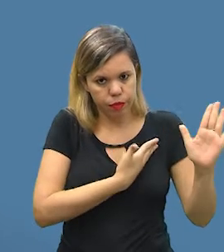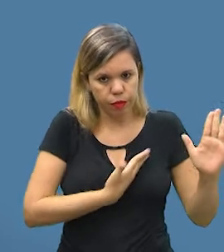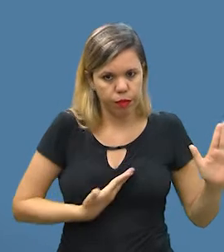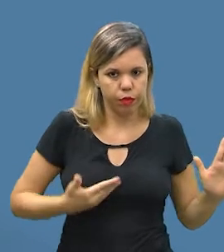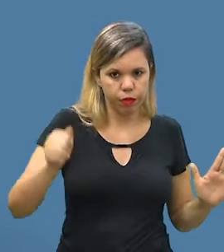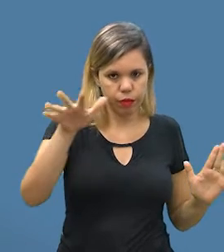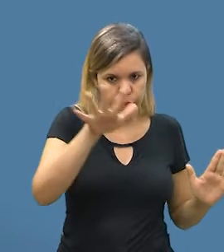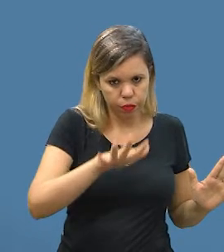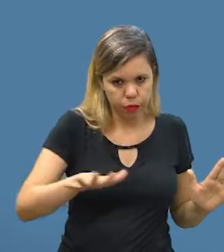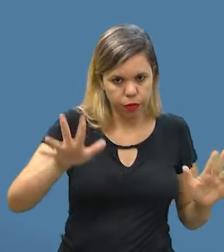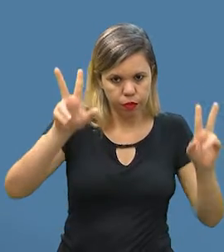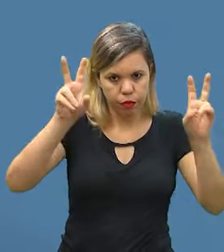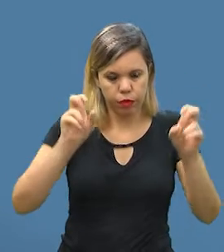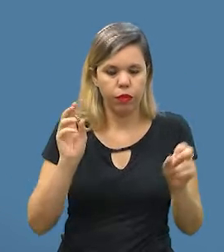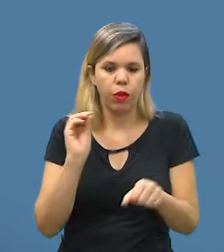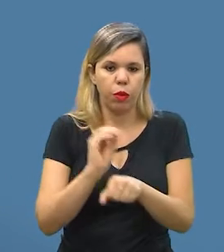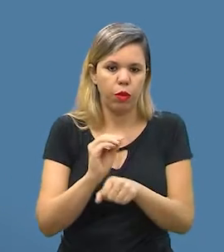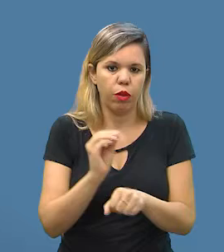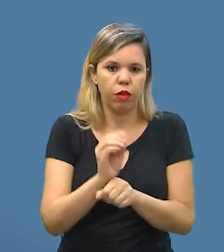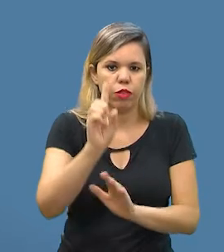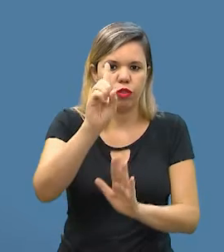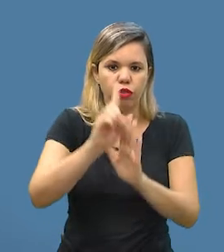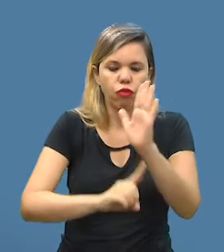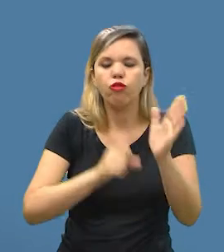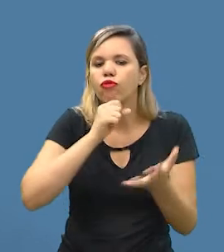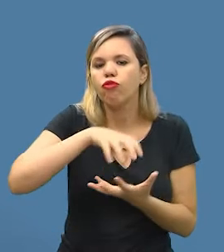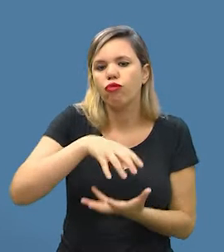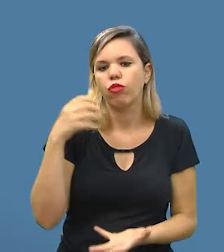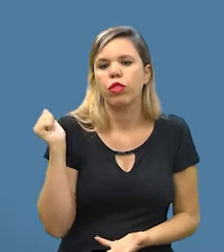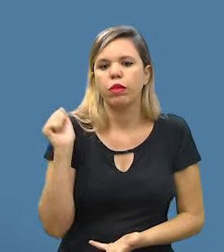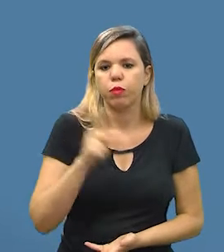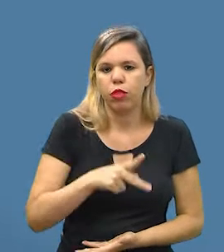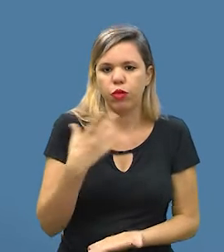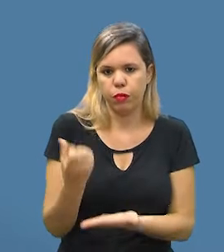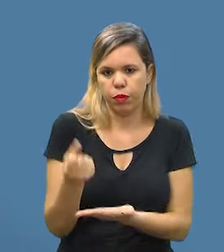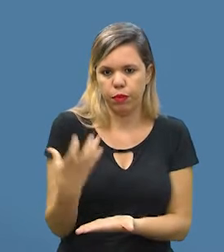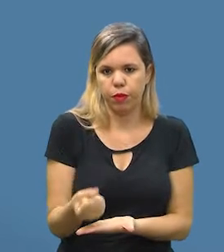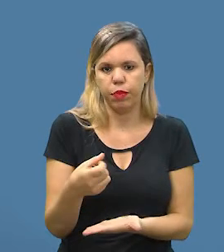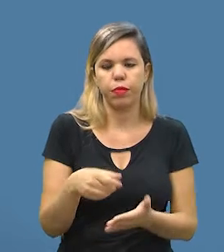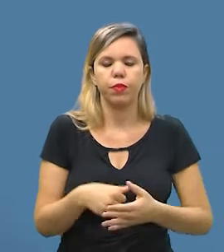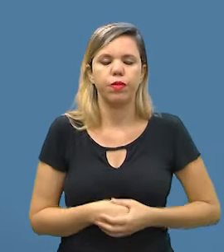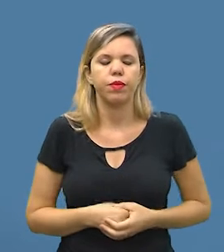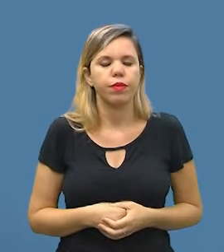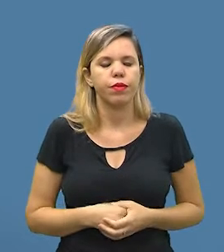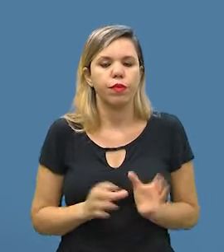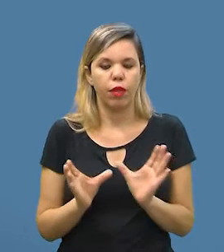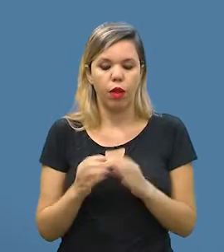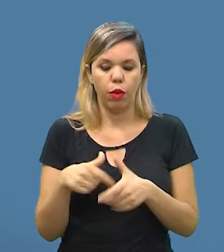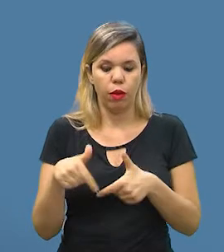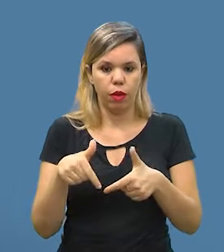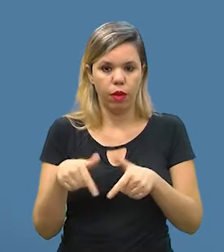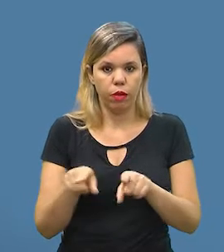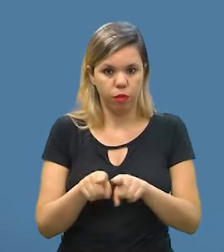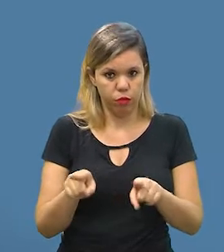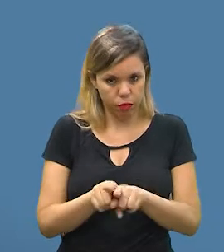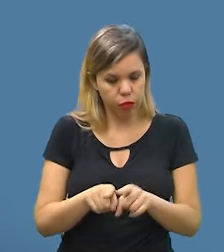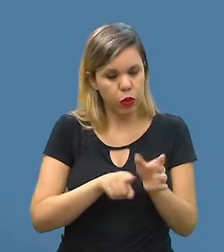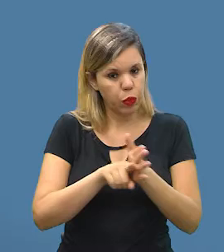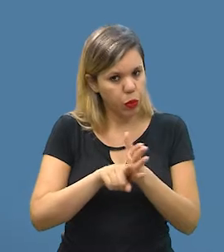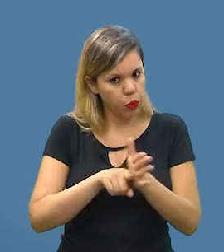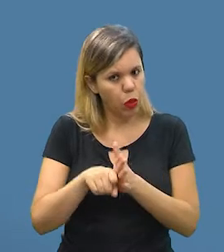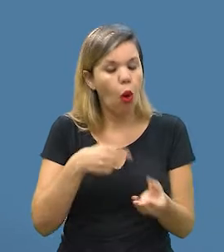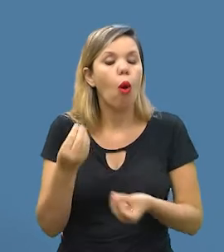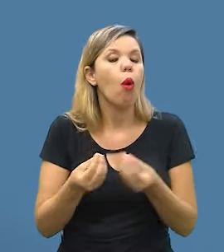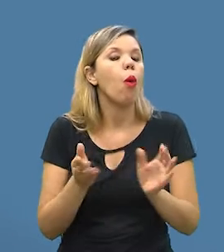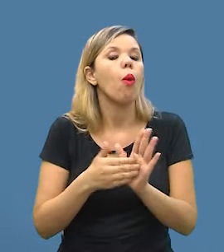governamentais relativos à proteção dos direitos dos idosos aposentados e pensionistas a comissão também deve